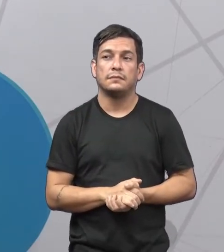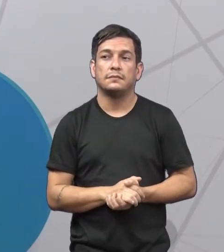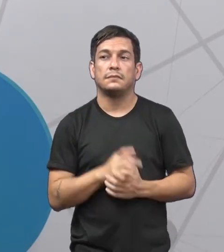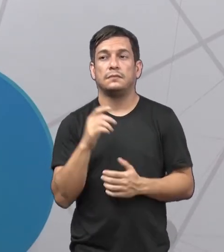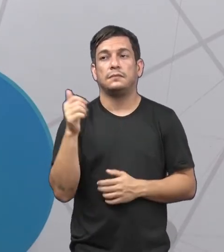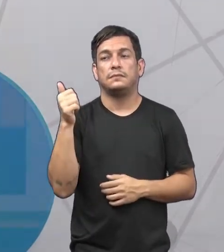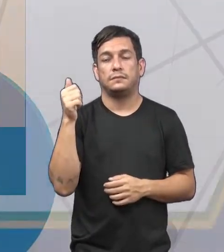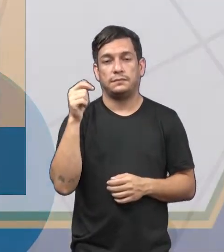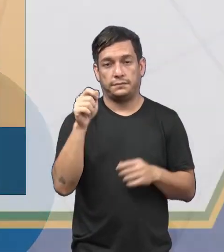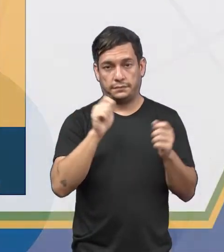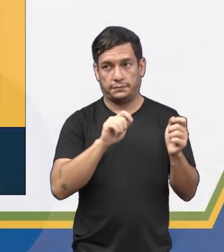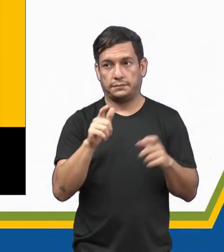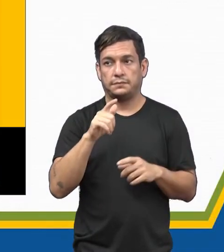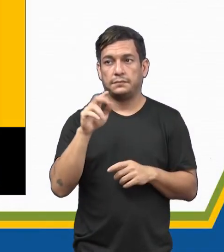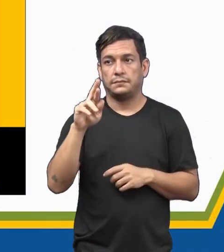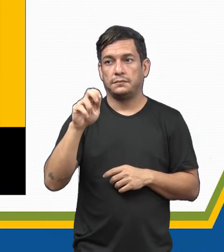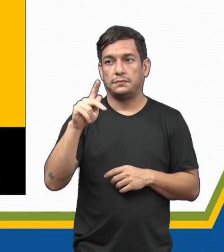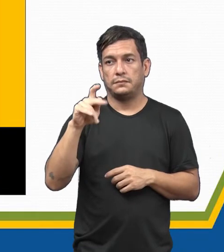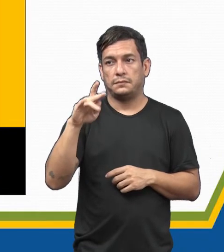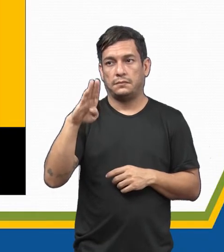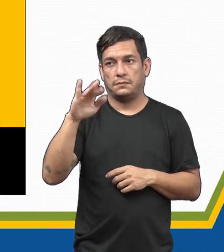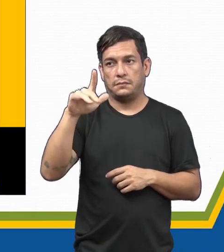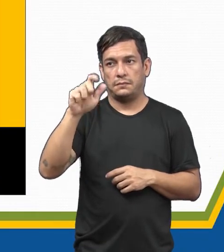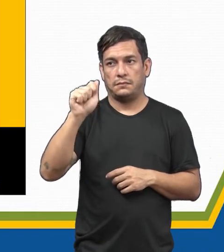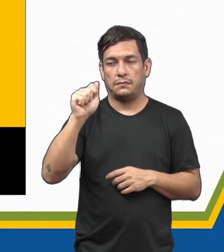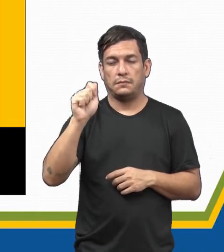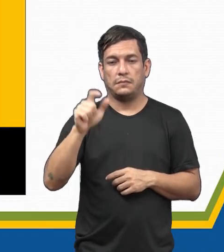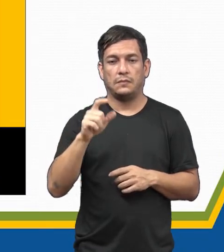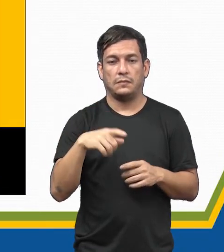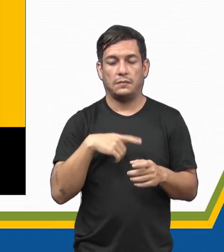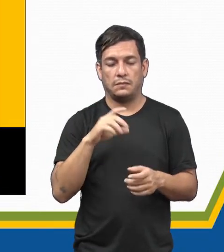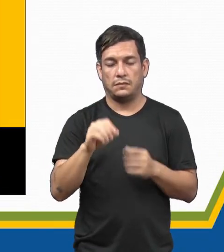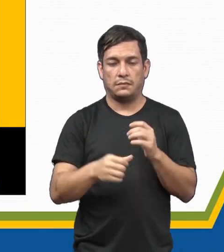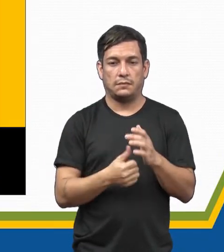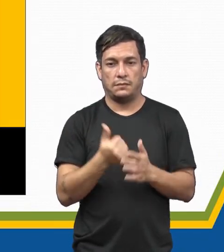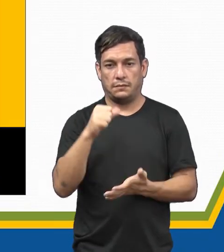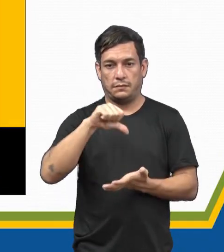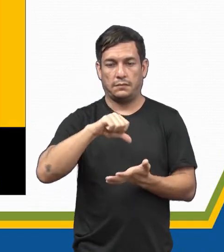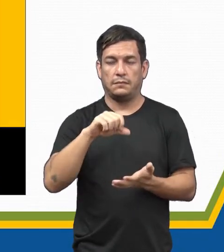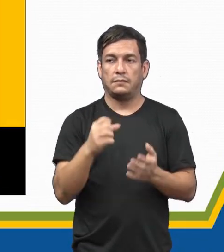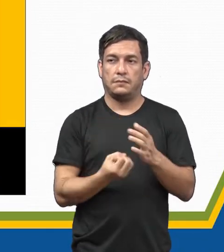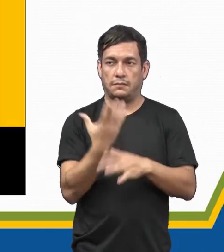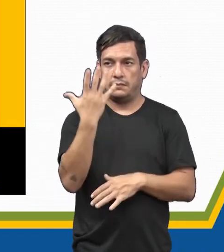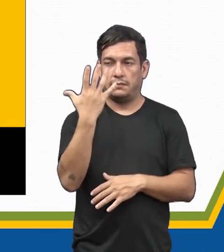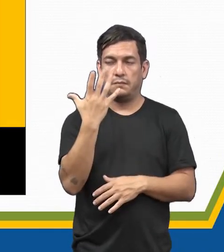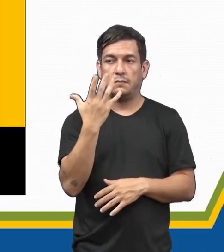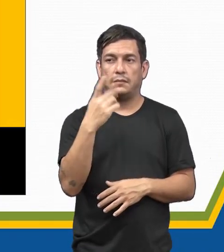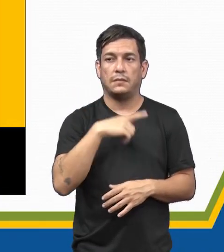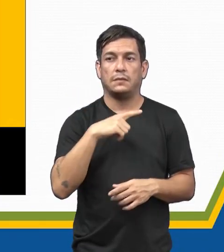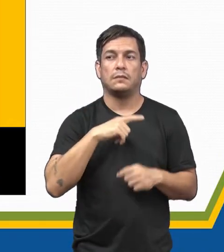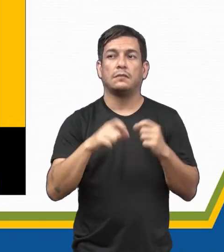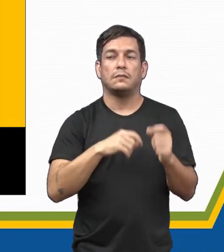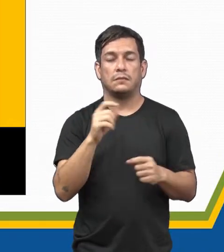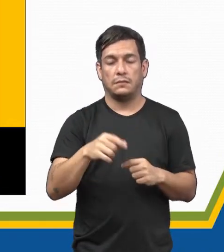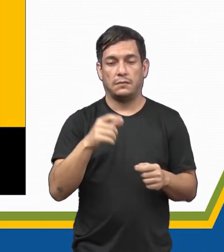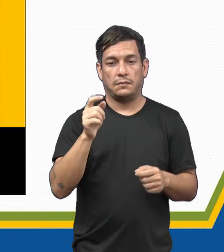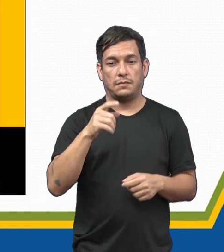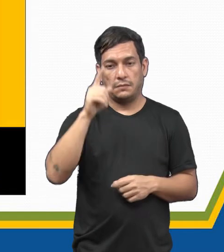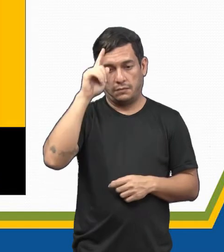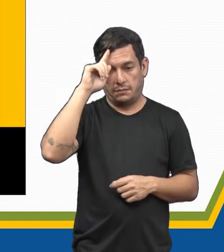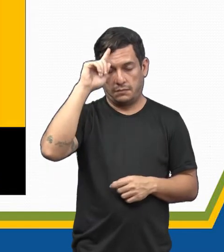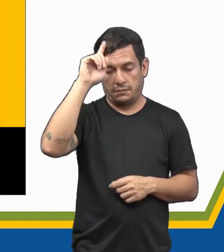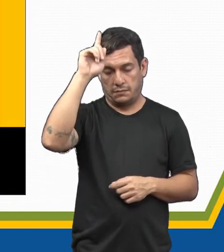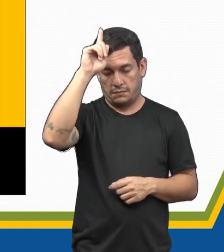Nessa primeira república, na nossa república, quando ela foi implantada, nós vamos ter aí a maior autonomia